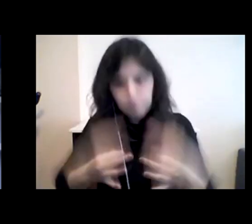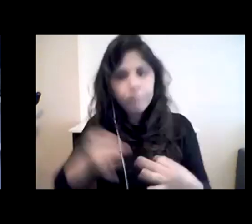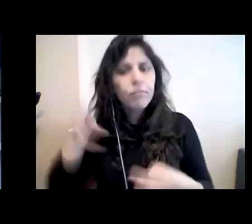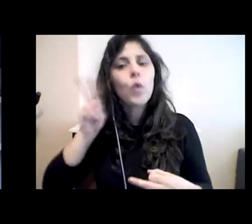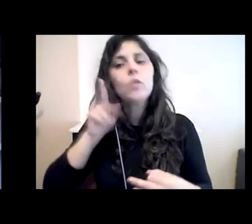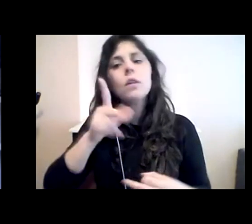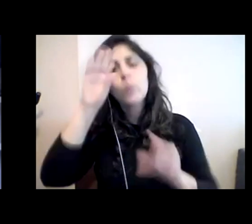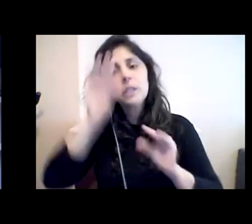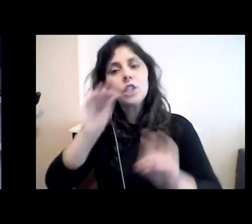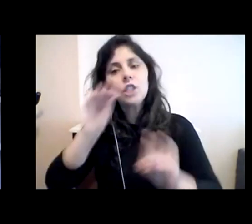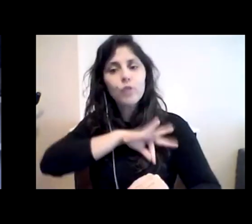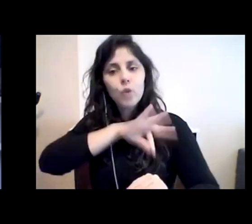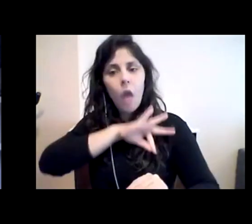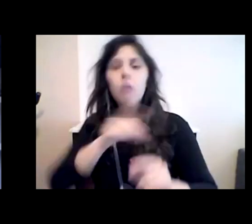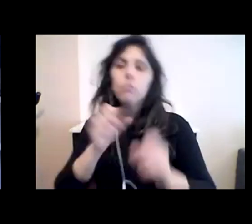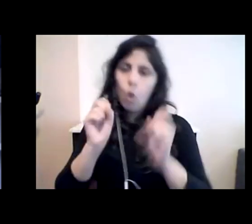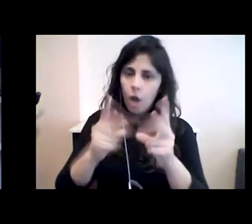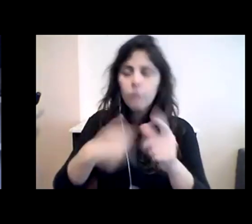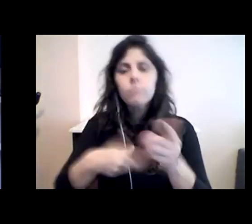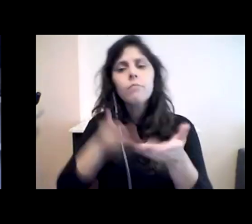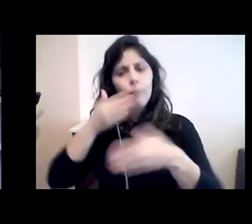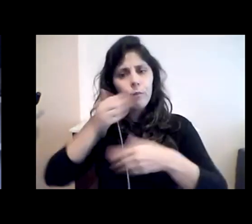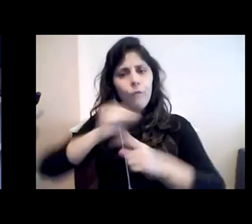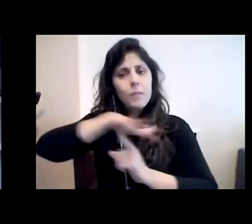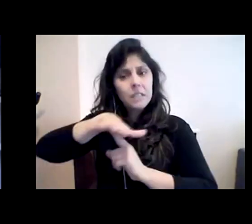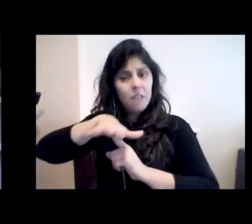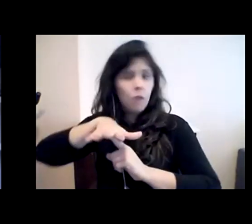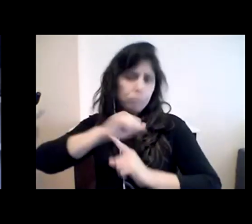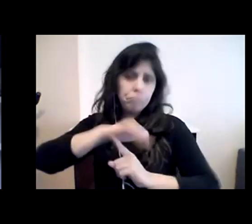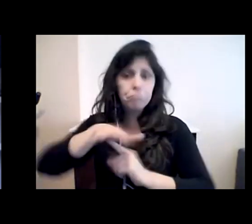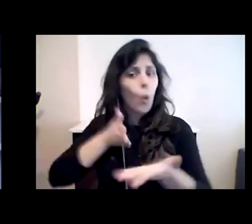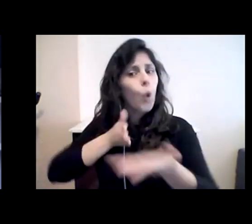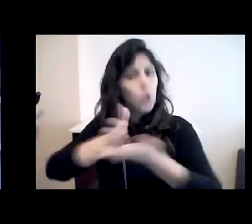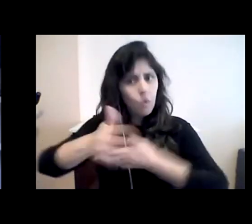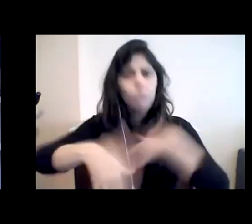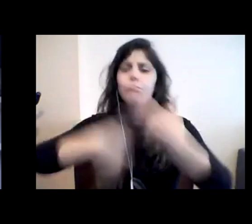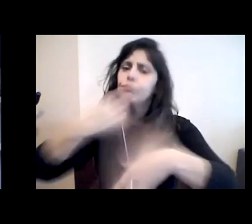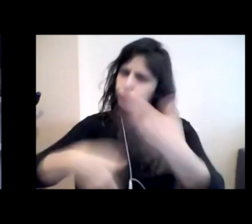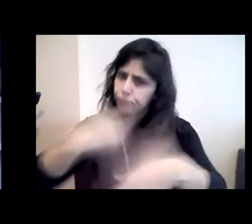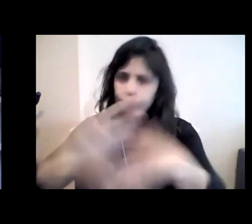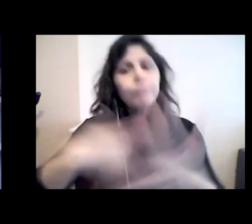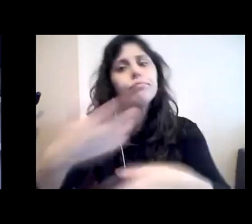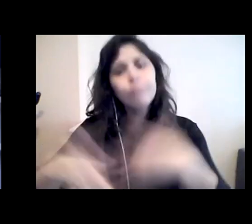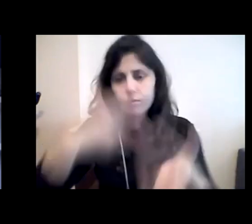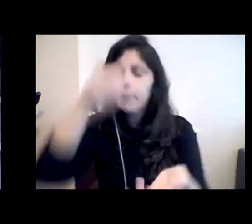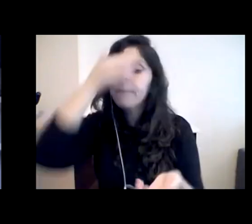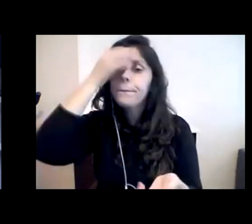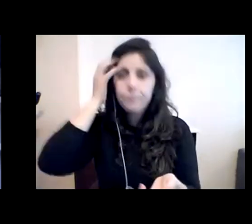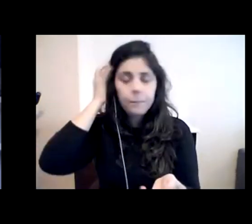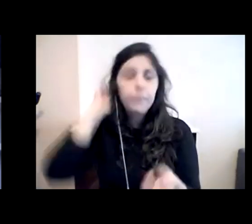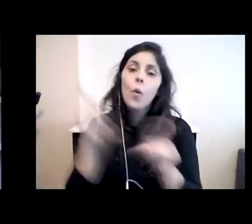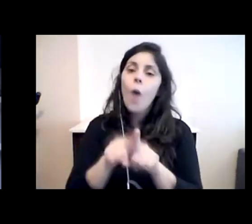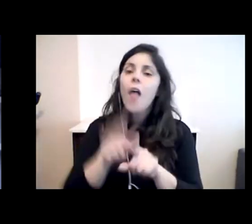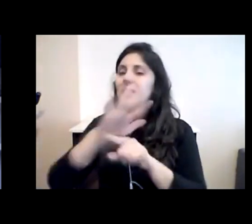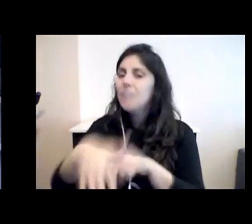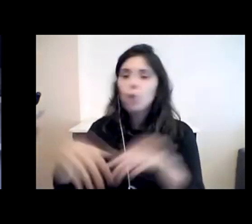até têm uma formação contínua com esses próprios docentes e acabam por tirar aquela que é a discriminação